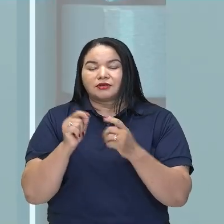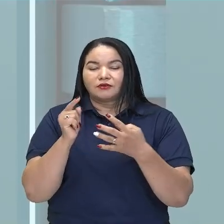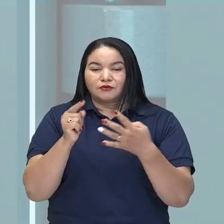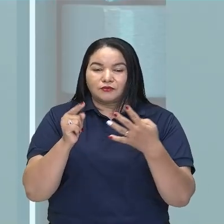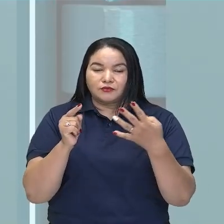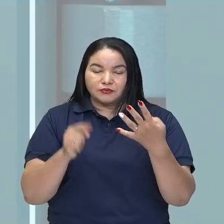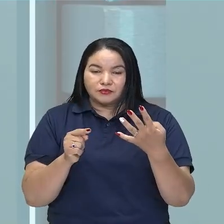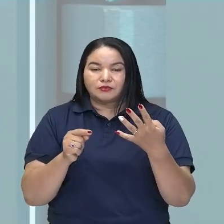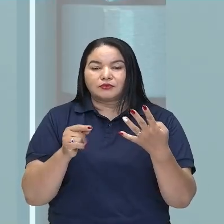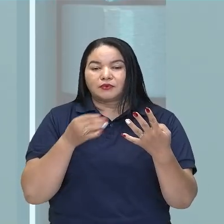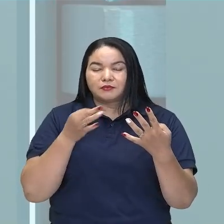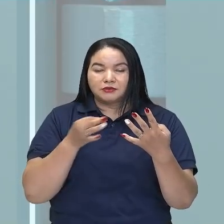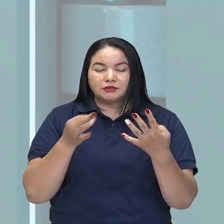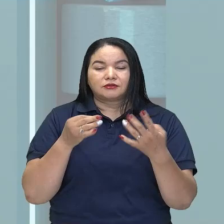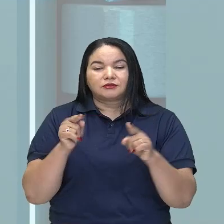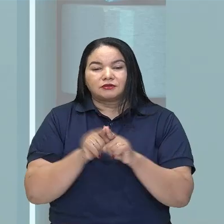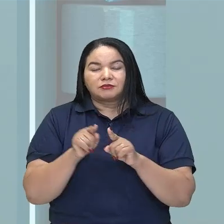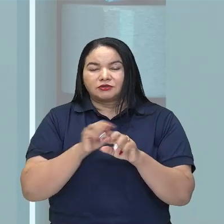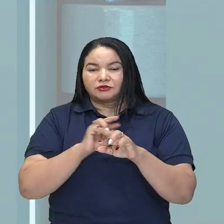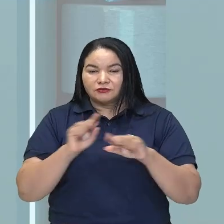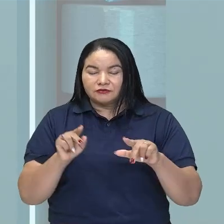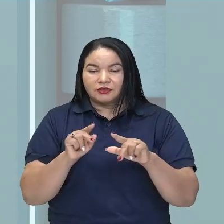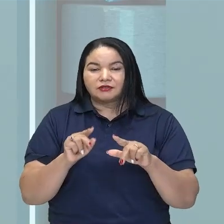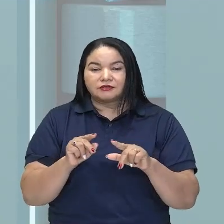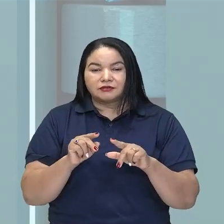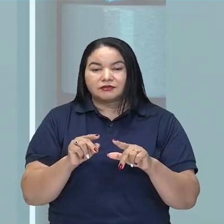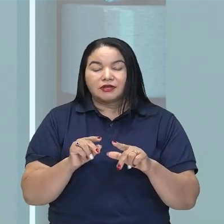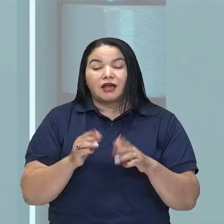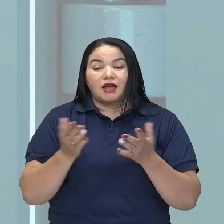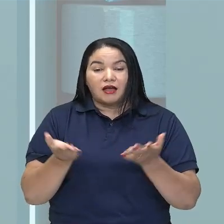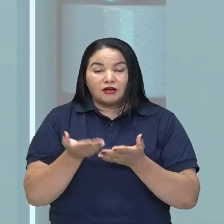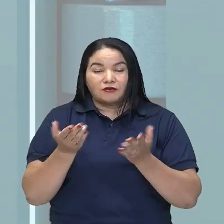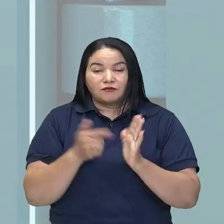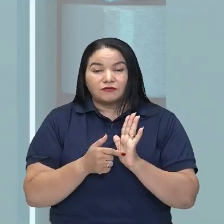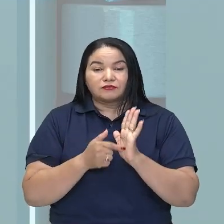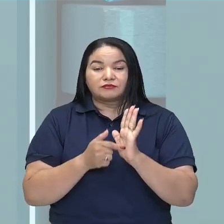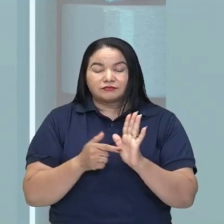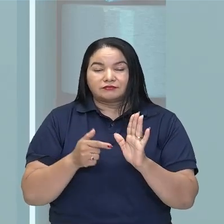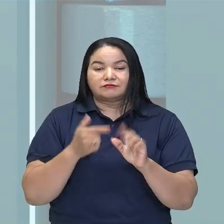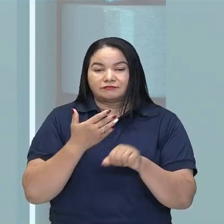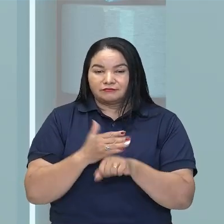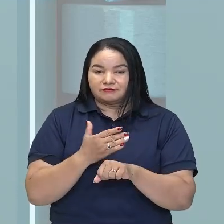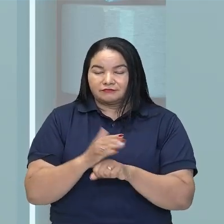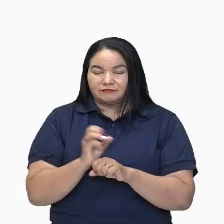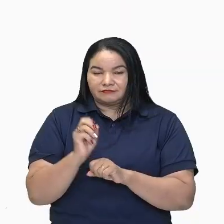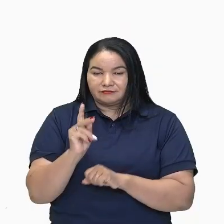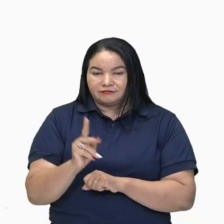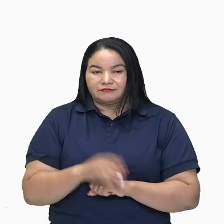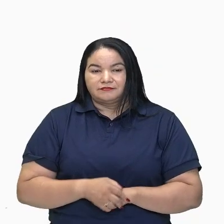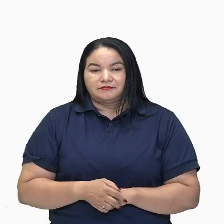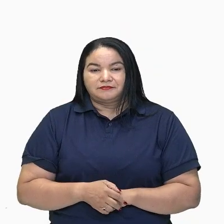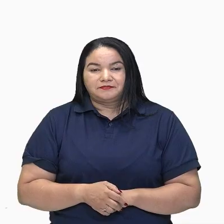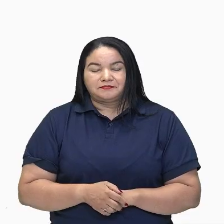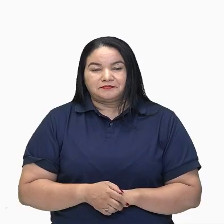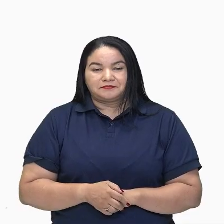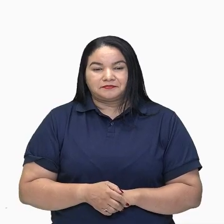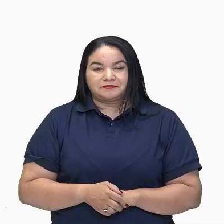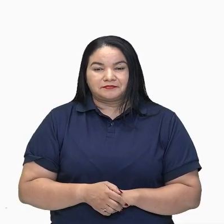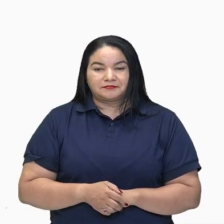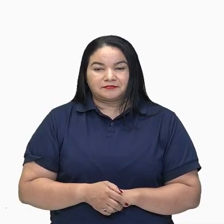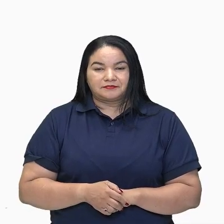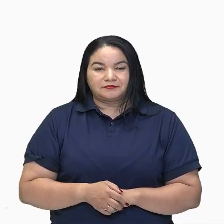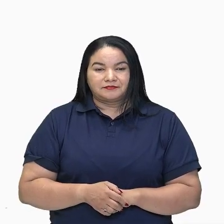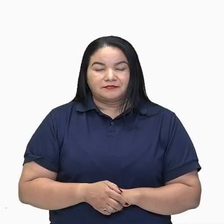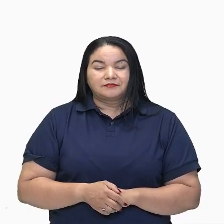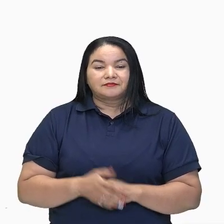opinião, argumentos, fatos. Agora nós vamos colocar em prática todo esse conhecimento. Então, vamos à nossa prática.